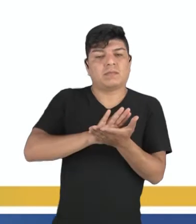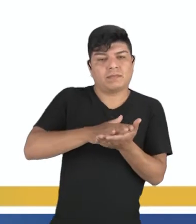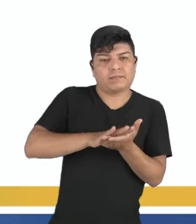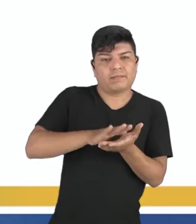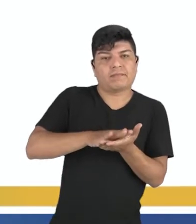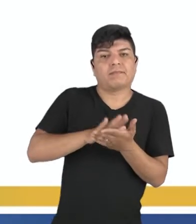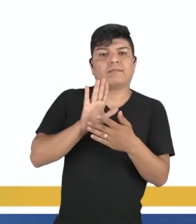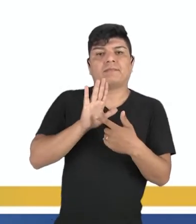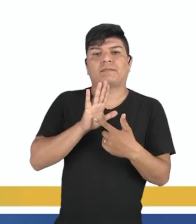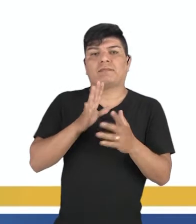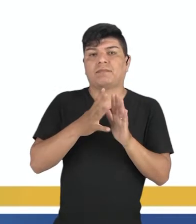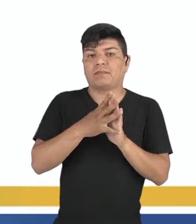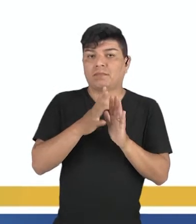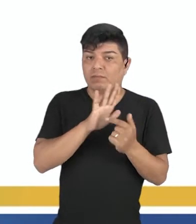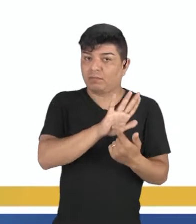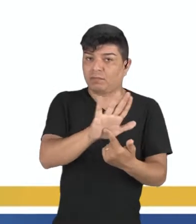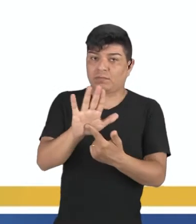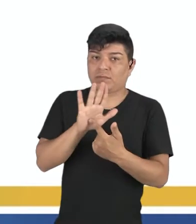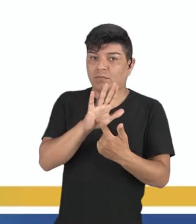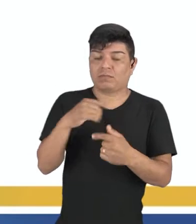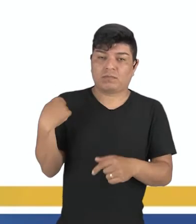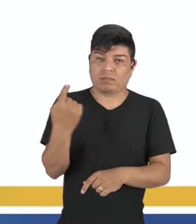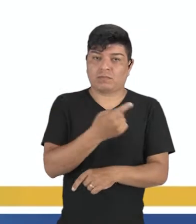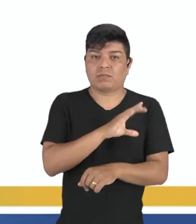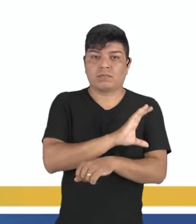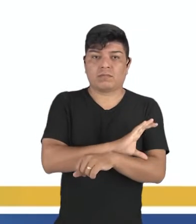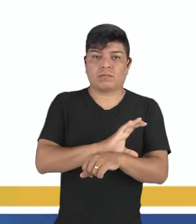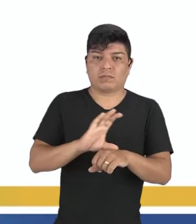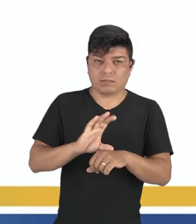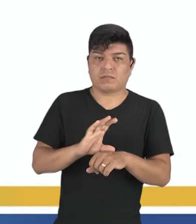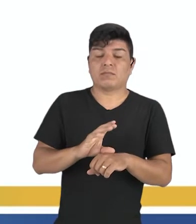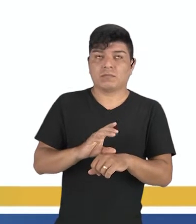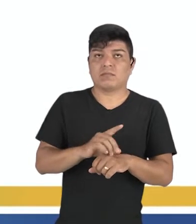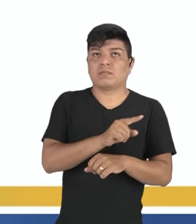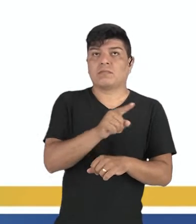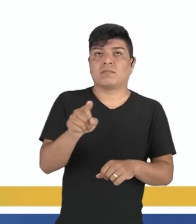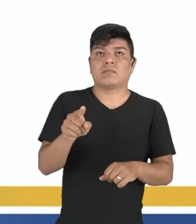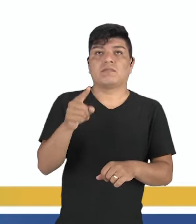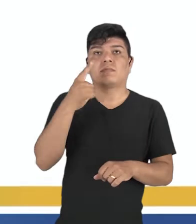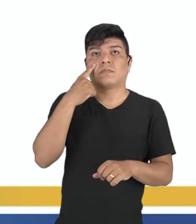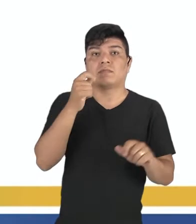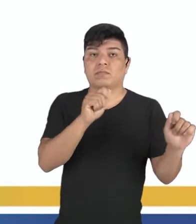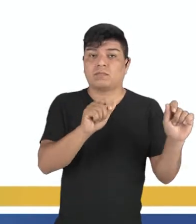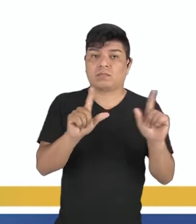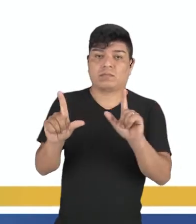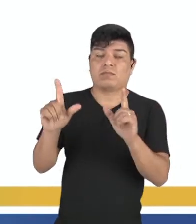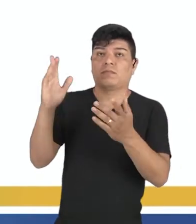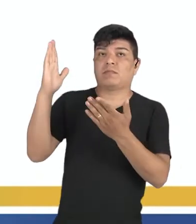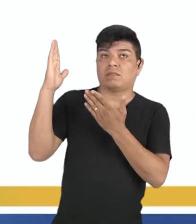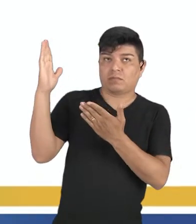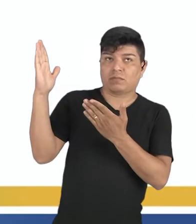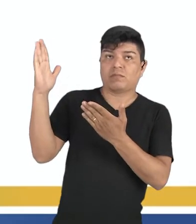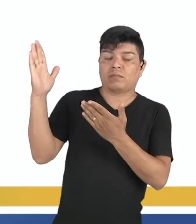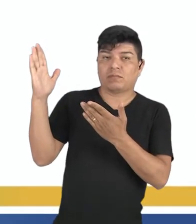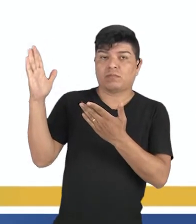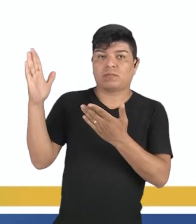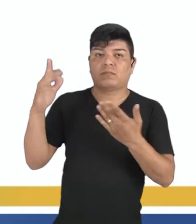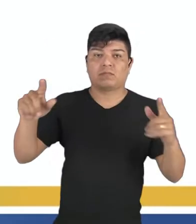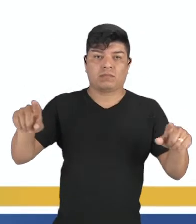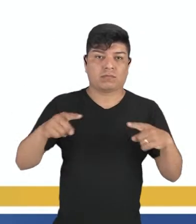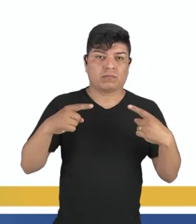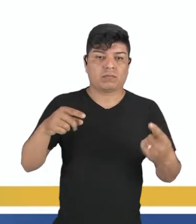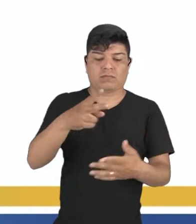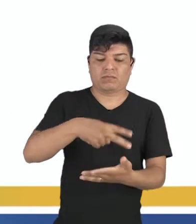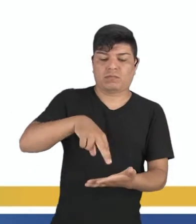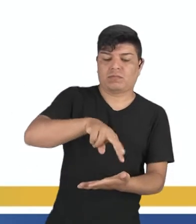ele representa muito bem a nossa cultura. A pintura que vocês estão vendo aí no nosso slide representa esse ritmo